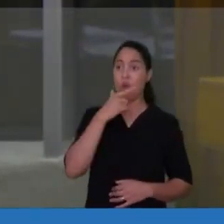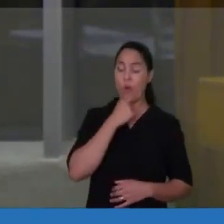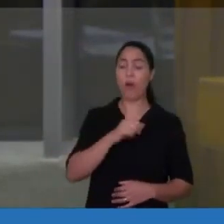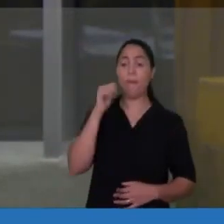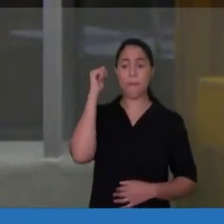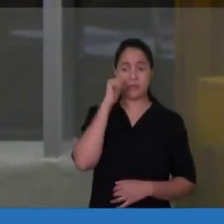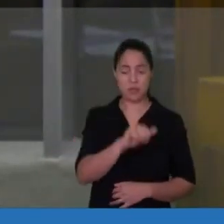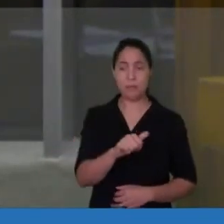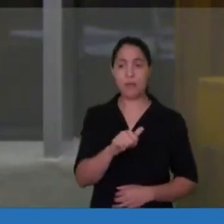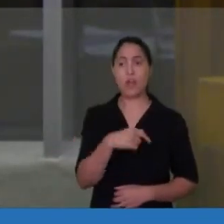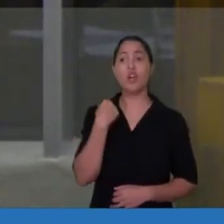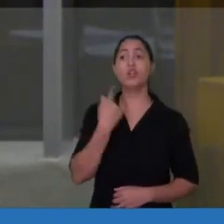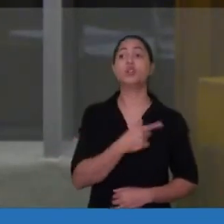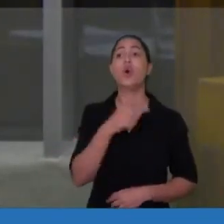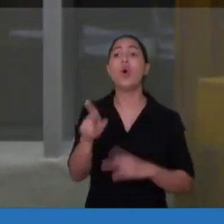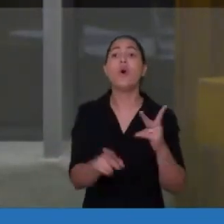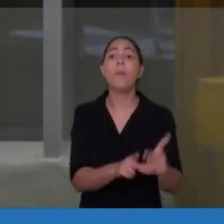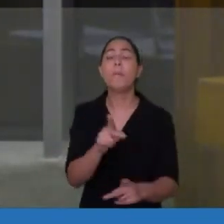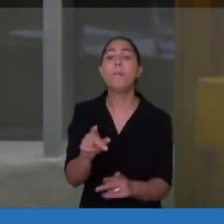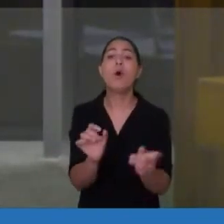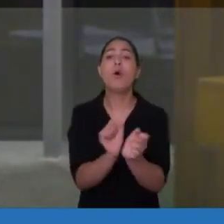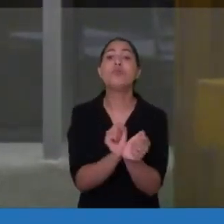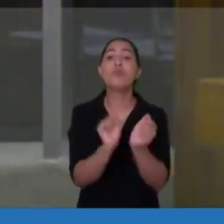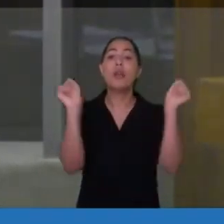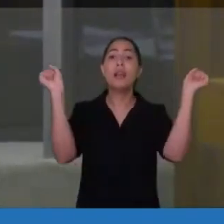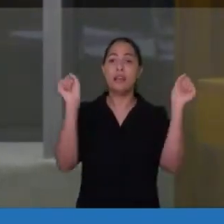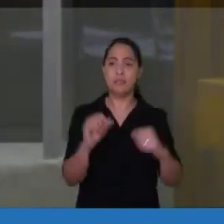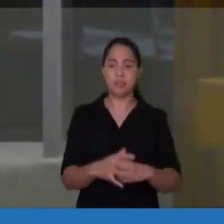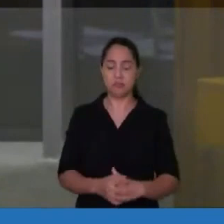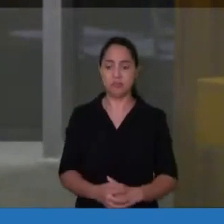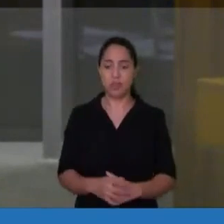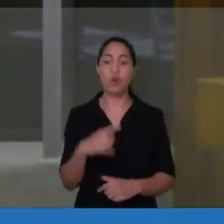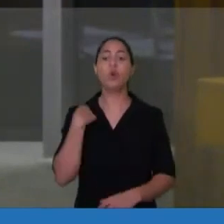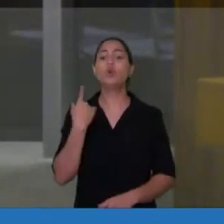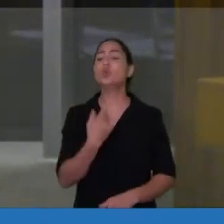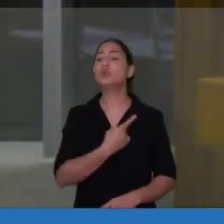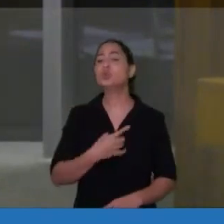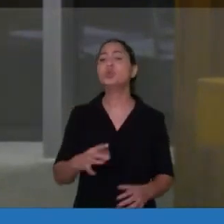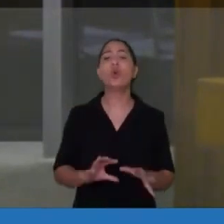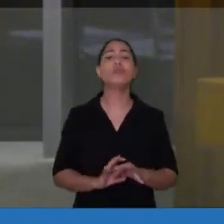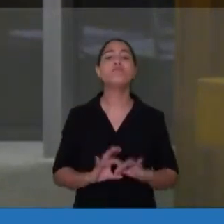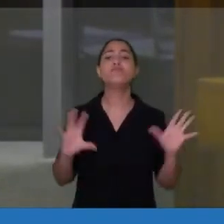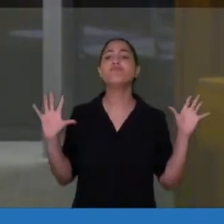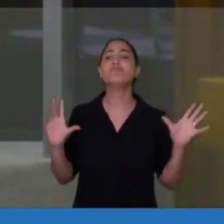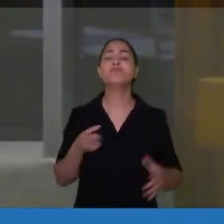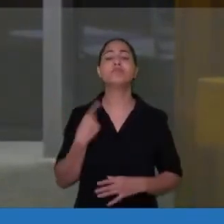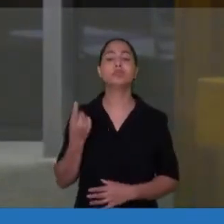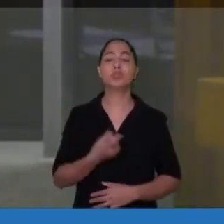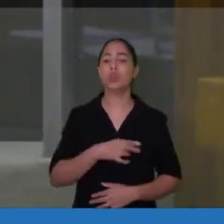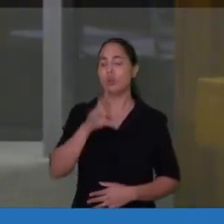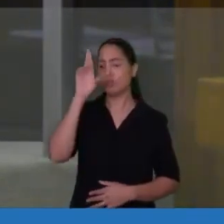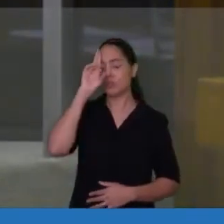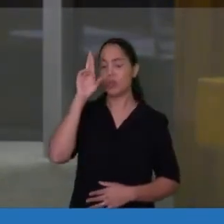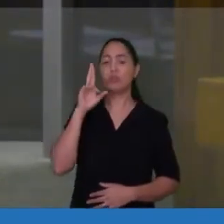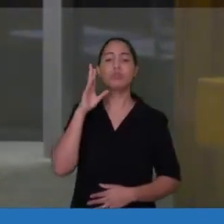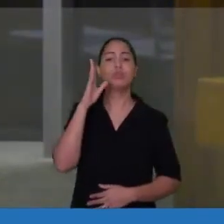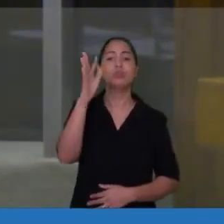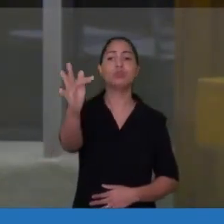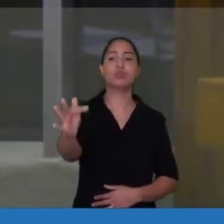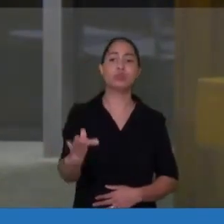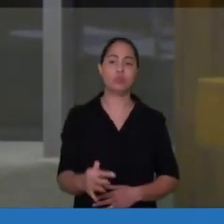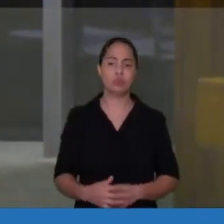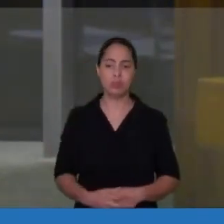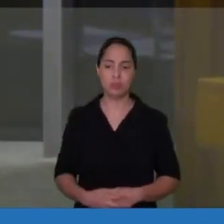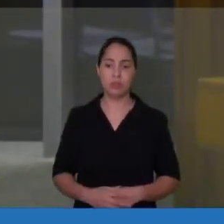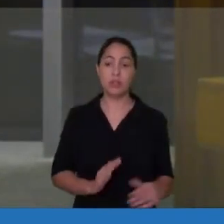mulheres livres. Nós somos donos do nosso próprio destino. Por isso, nesses